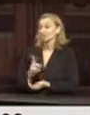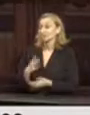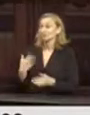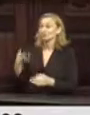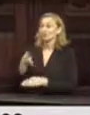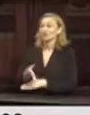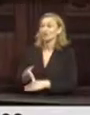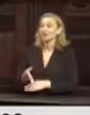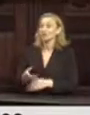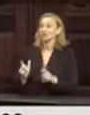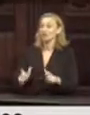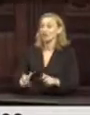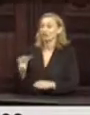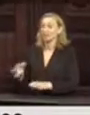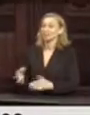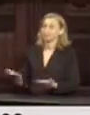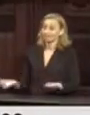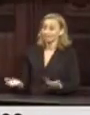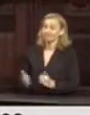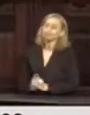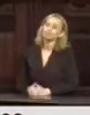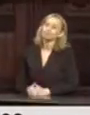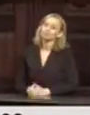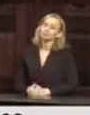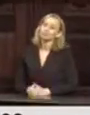viés, como nós já vimos que chegou,